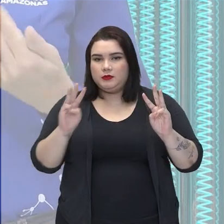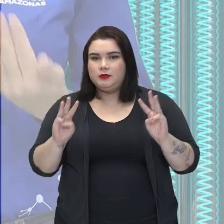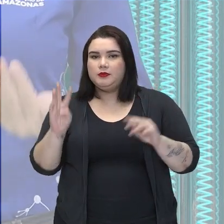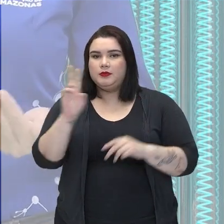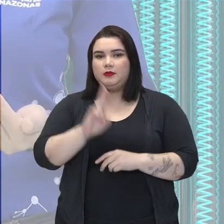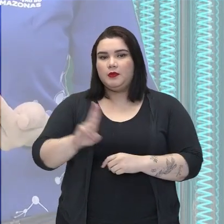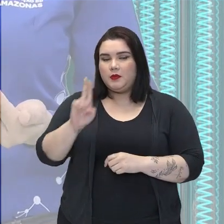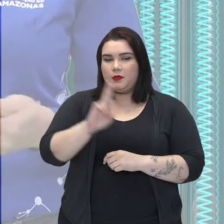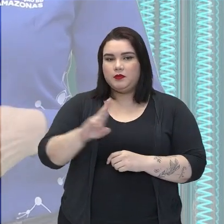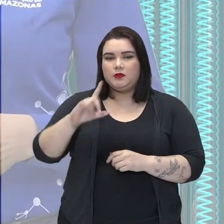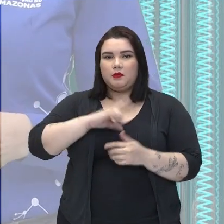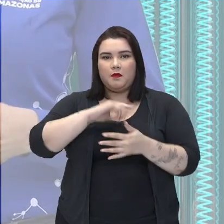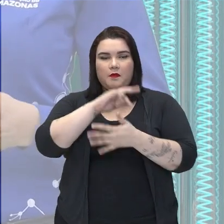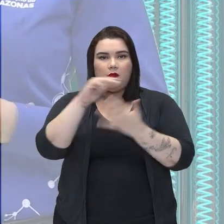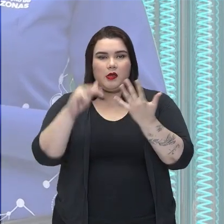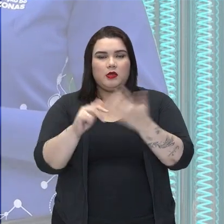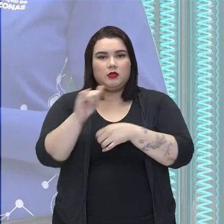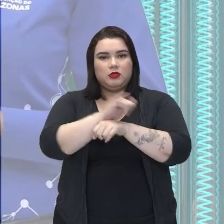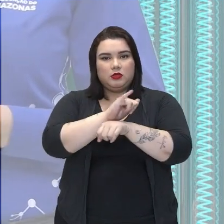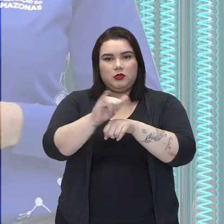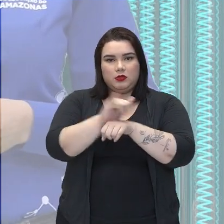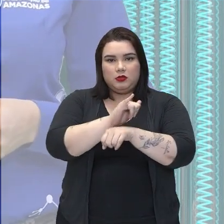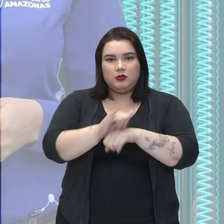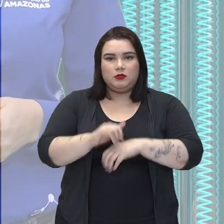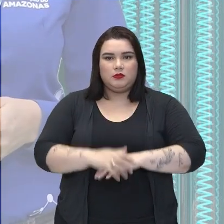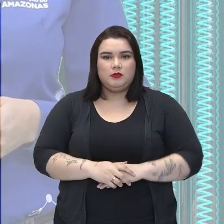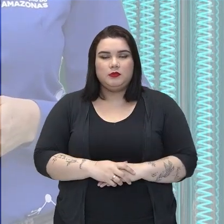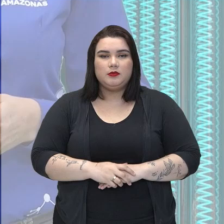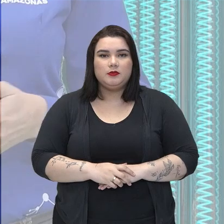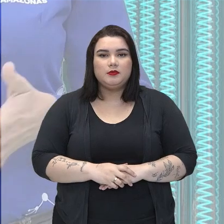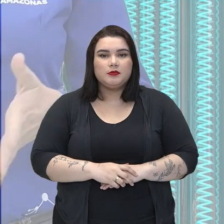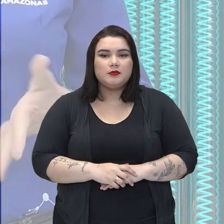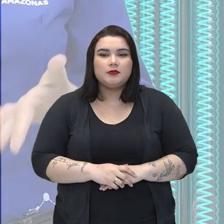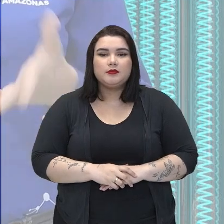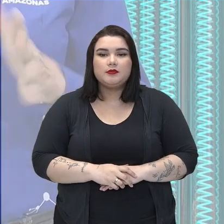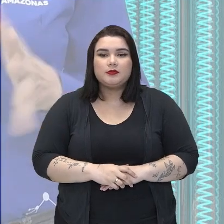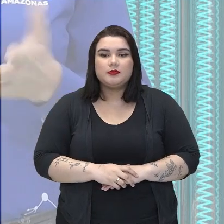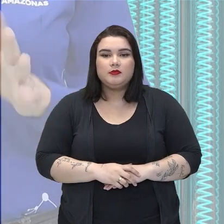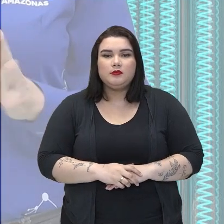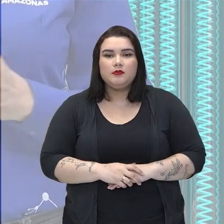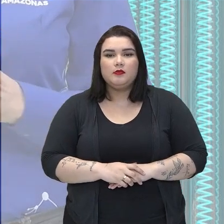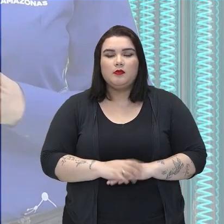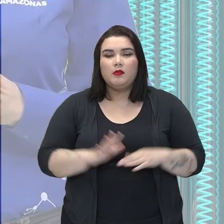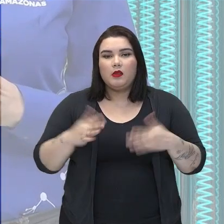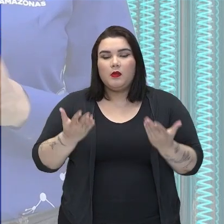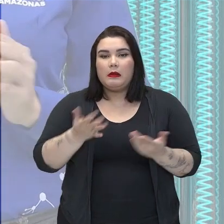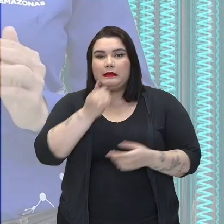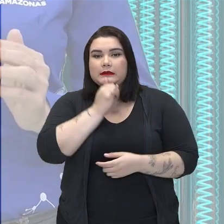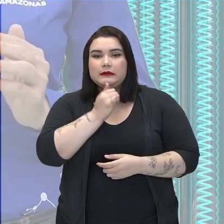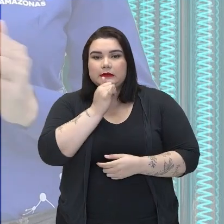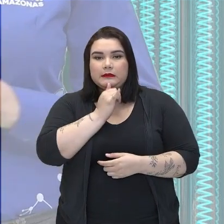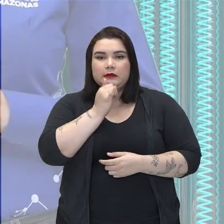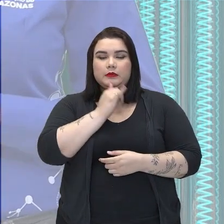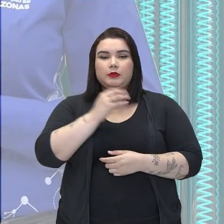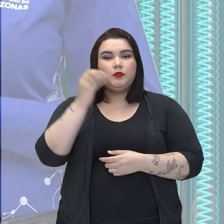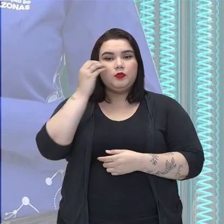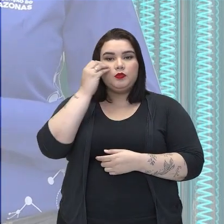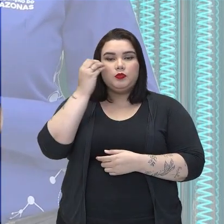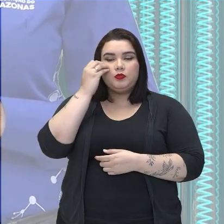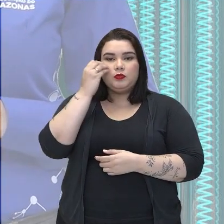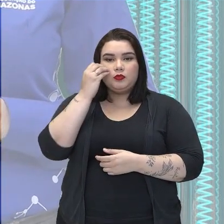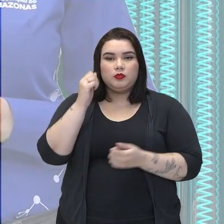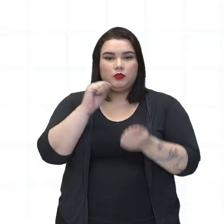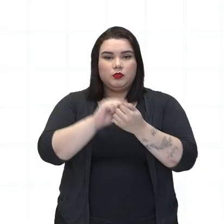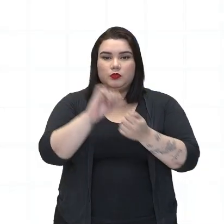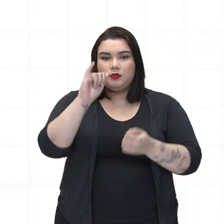De sensacionalismo nas títulos e fotos apelativas. Então, só para ver mais ou menos um exemplo disso, vamos ver aqui junto comigo